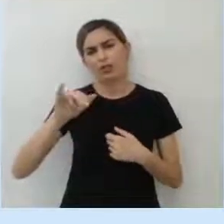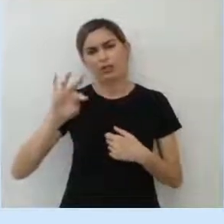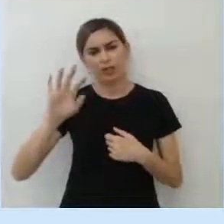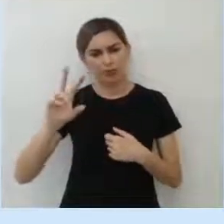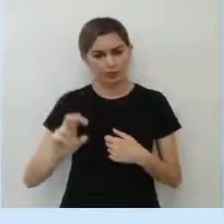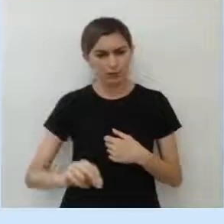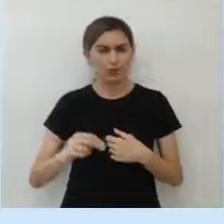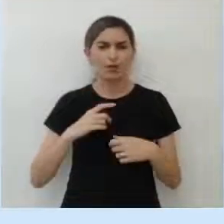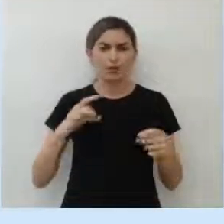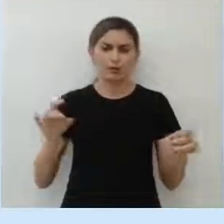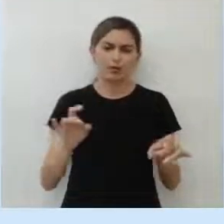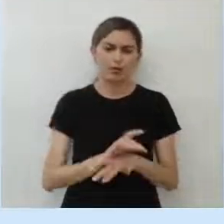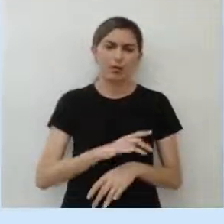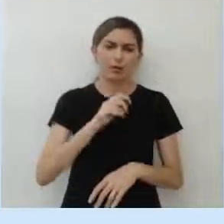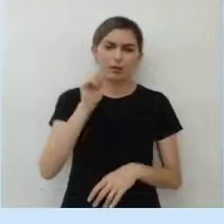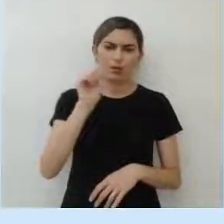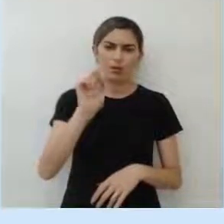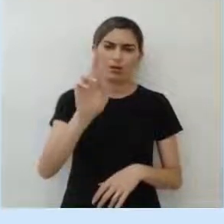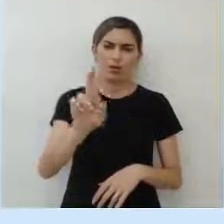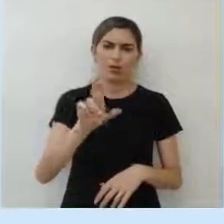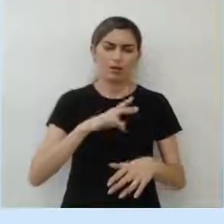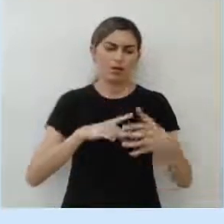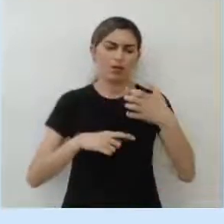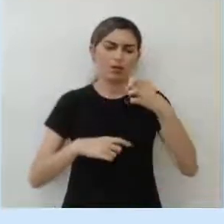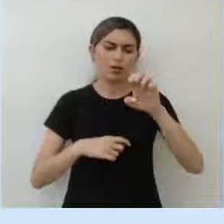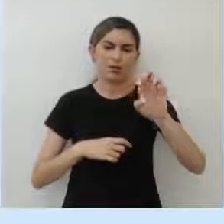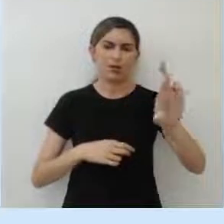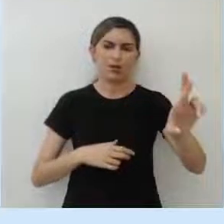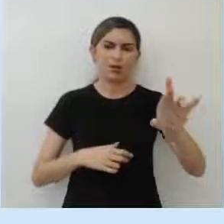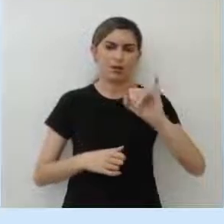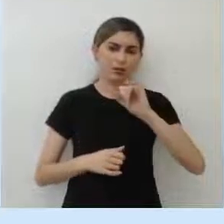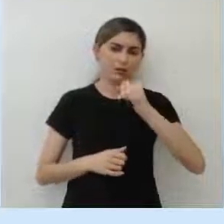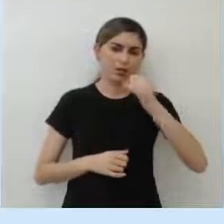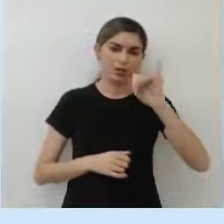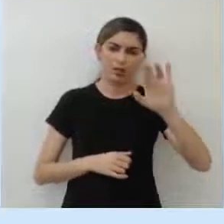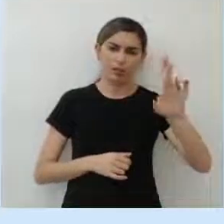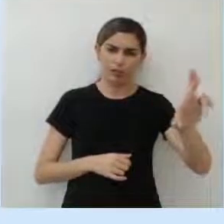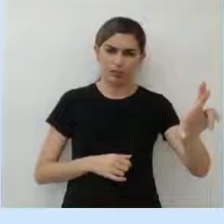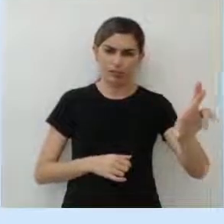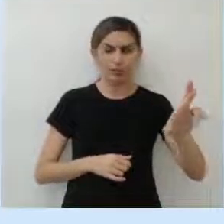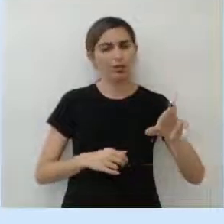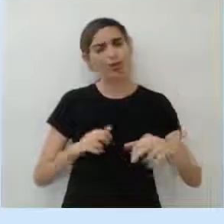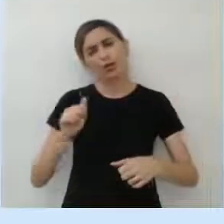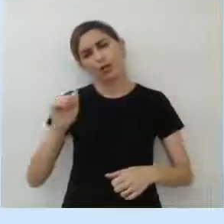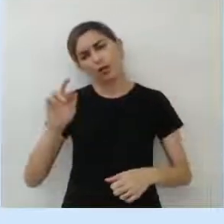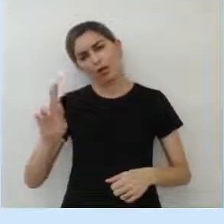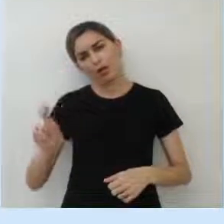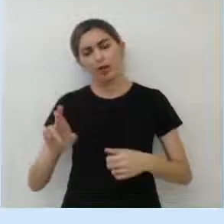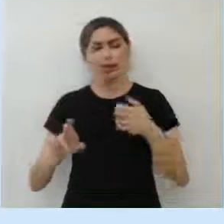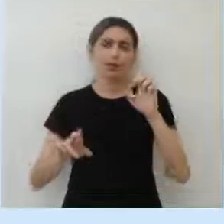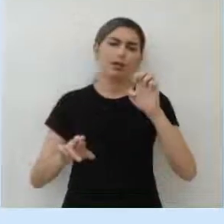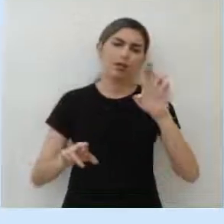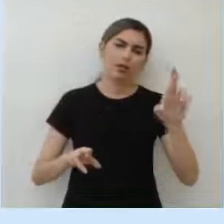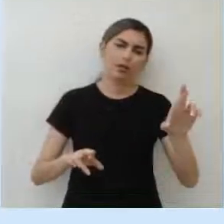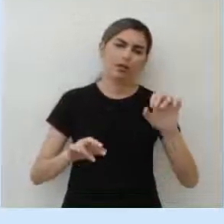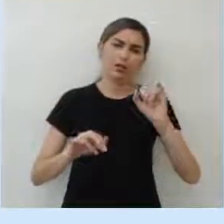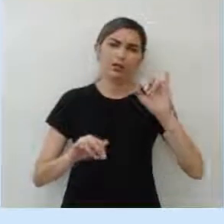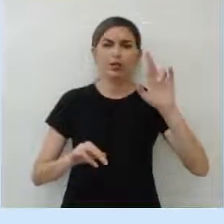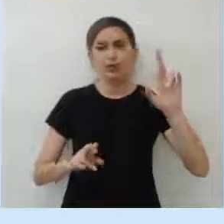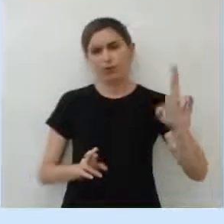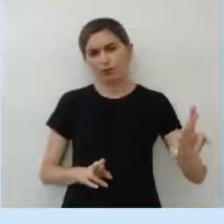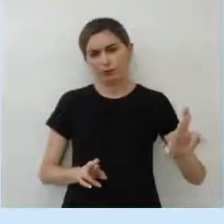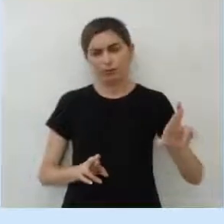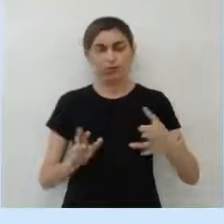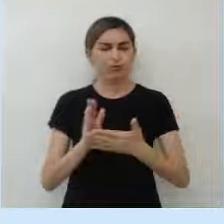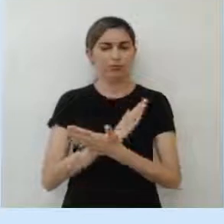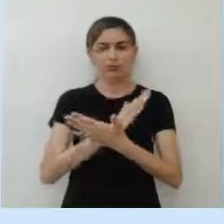ele termina com ar, ou ir, certo? AR, ER ou IR, certo? Em